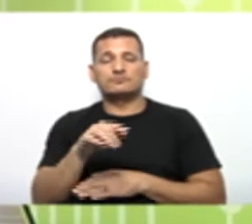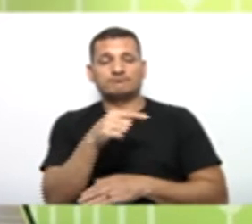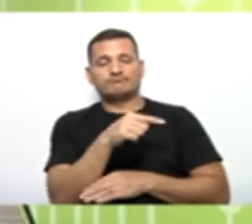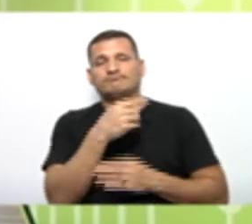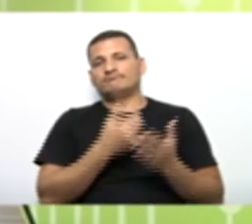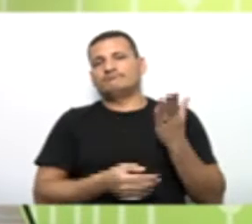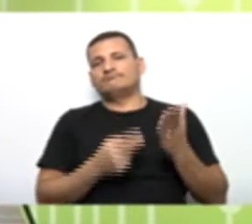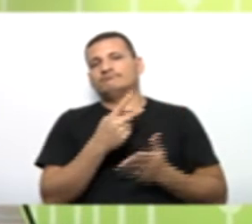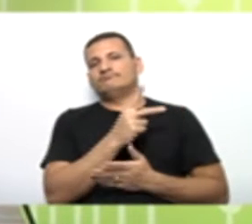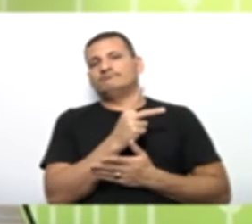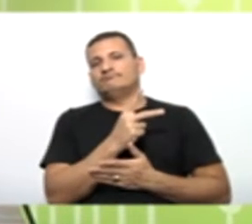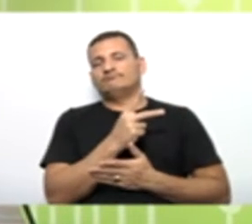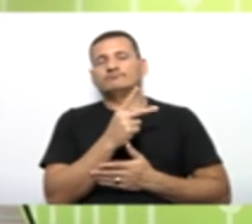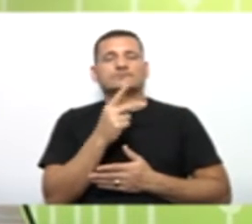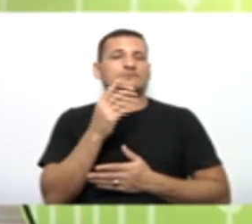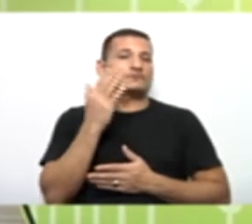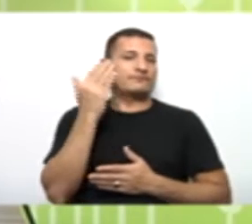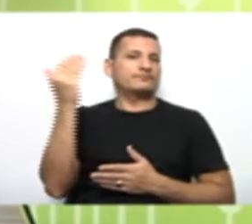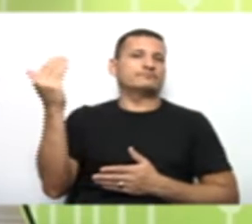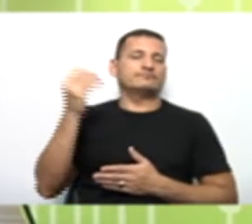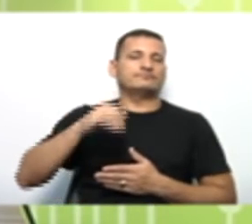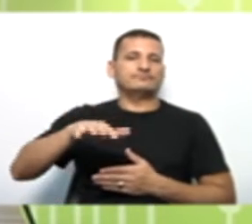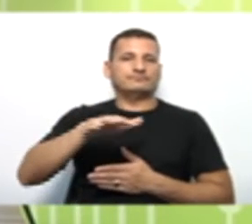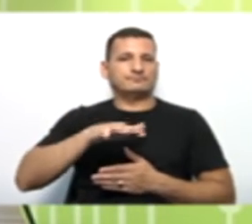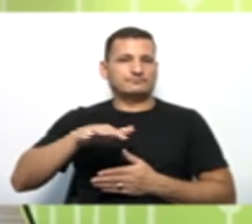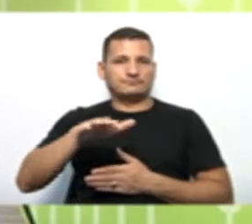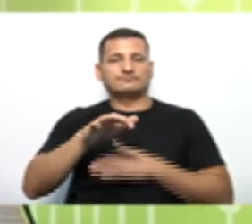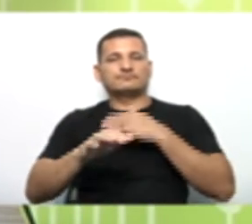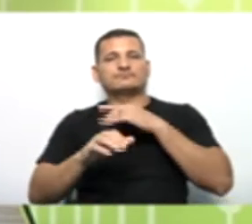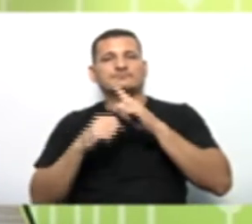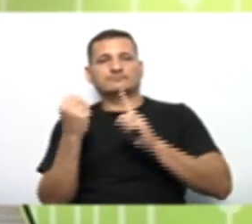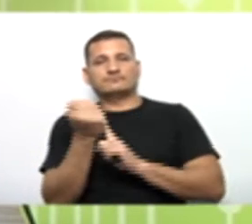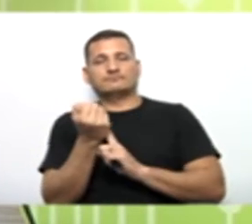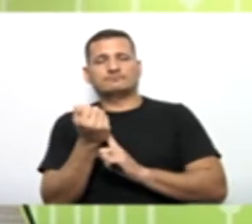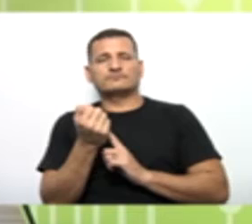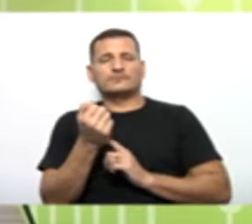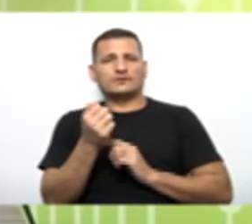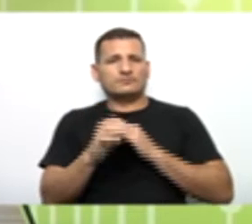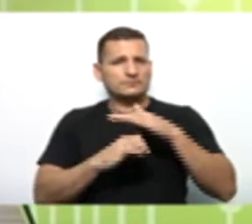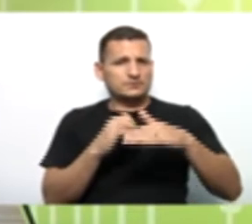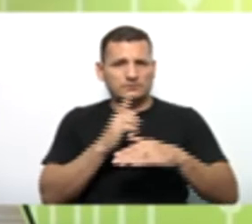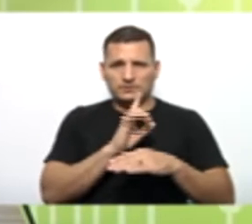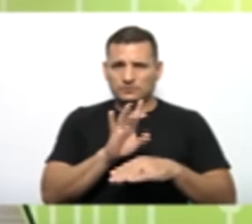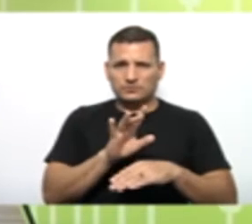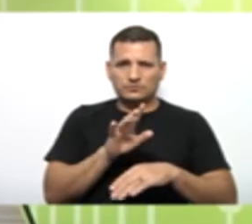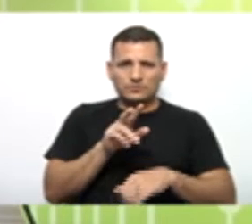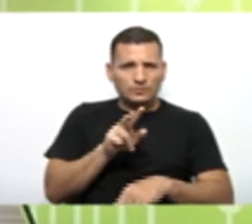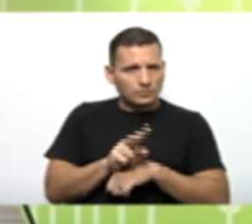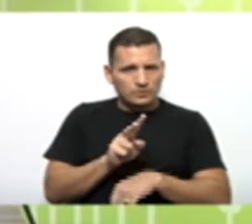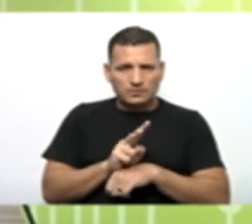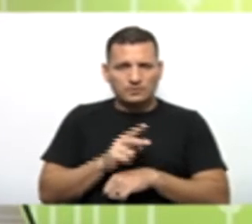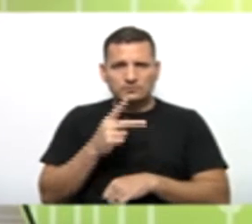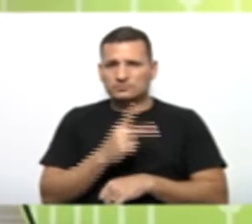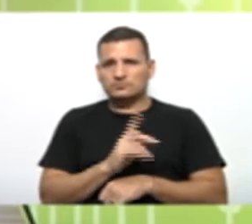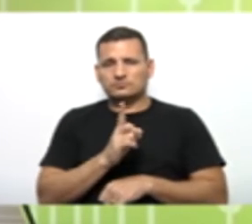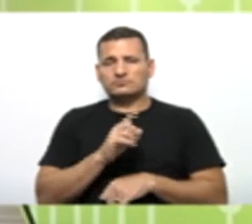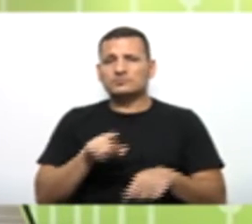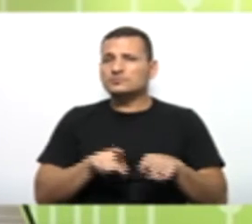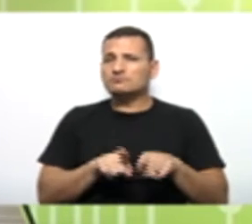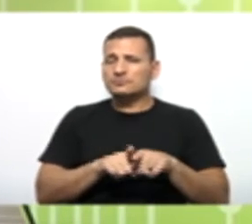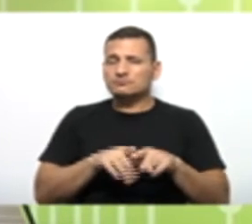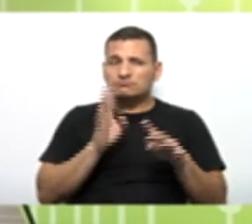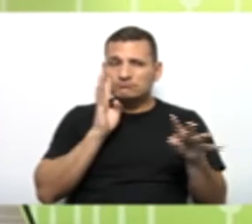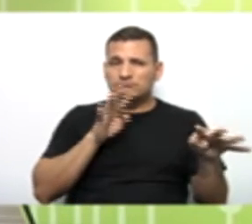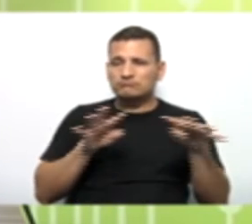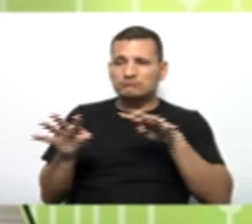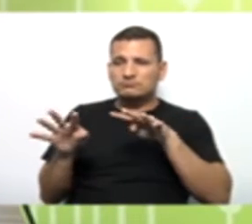no mercado. Então, não basta a empresa cuidar só da sua planta. Ela deve ter uma atenção também em como os